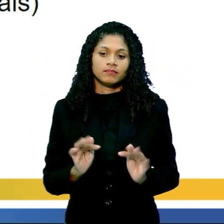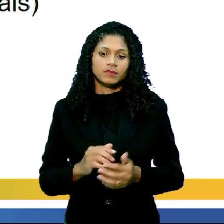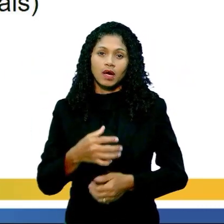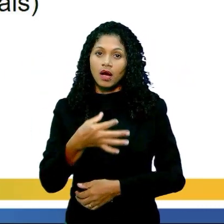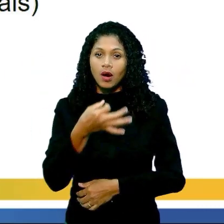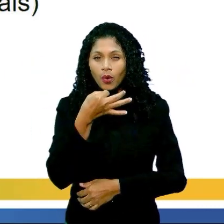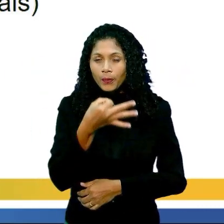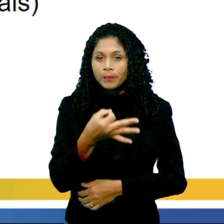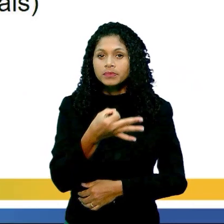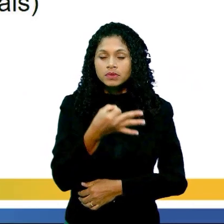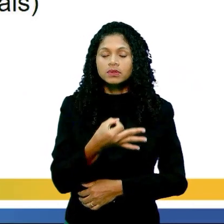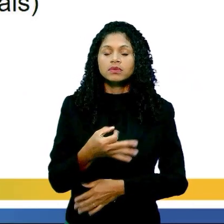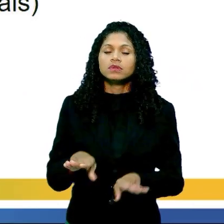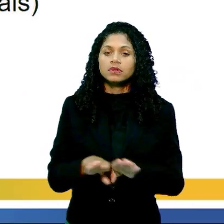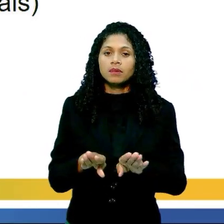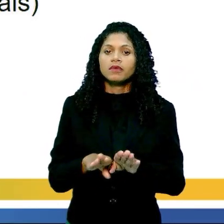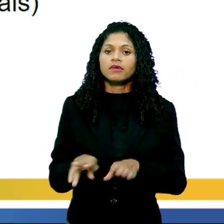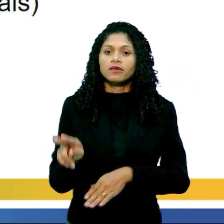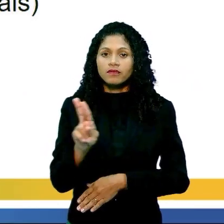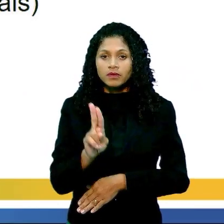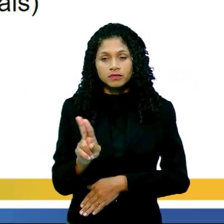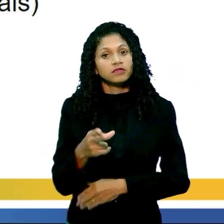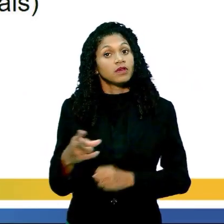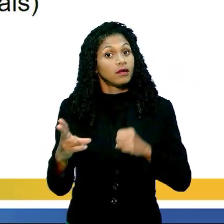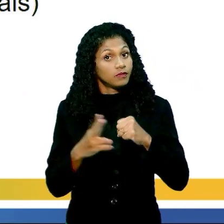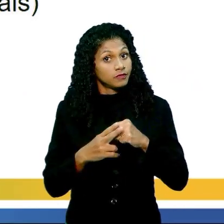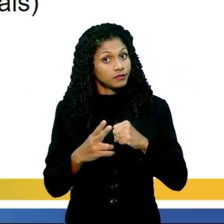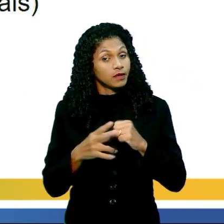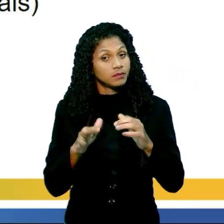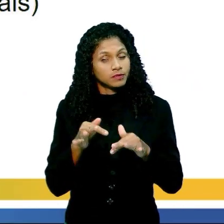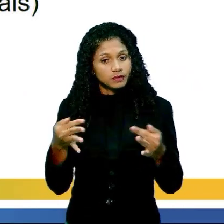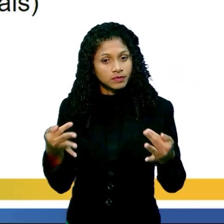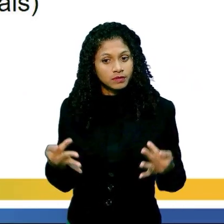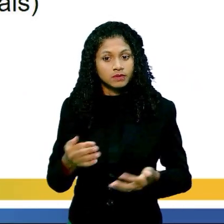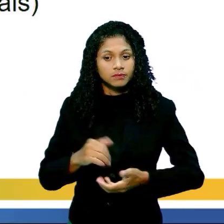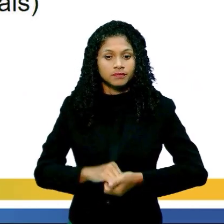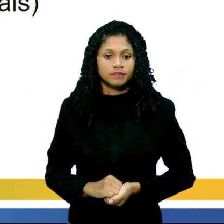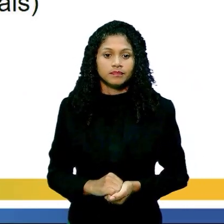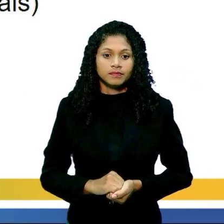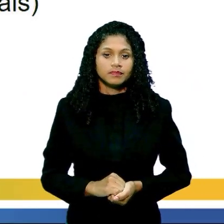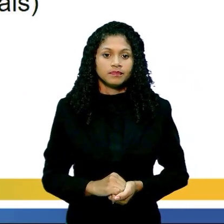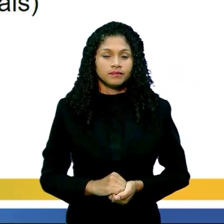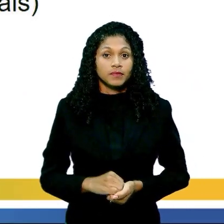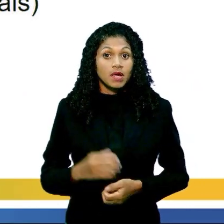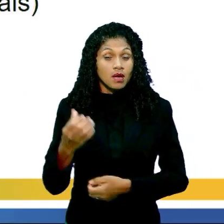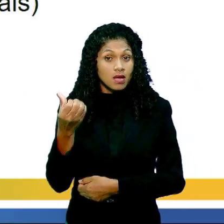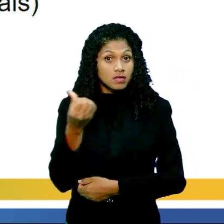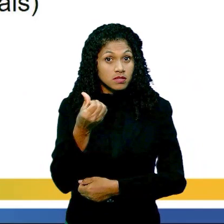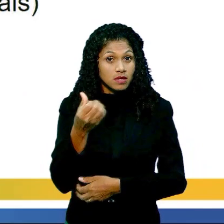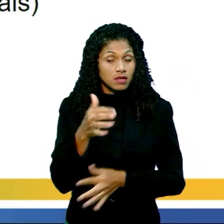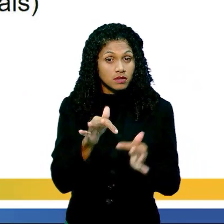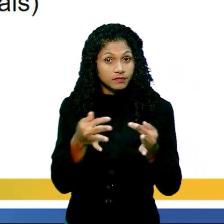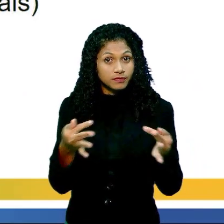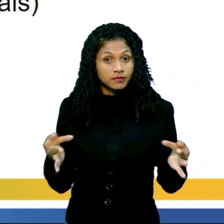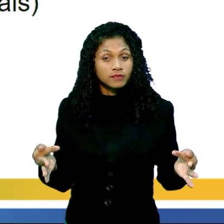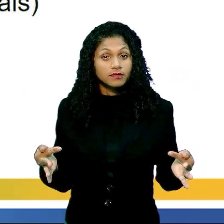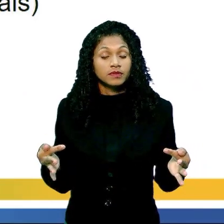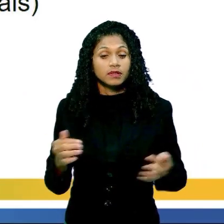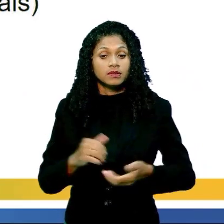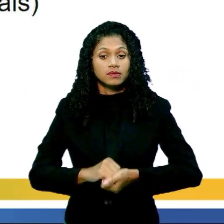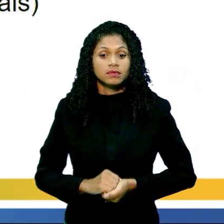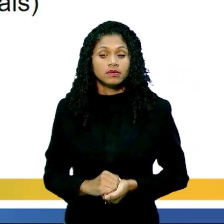vai utilizar o presente simples. Na sexta frase, nós temos He prefers to stay at